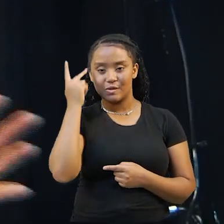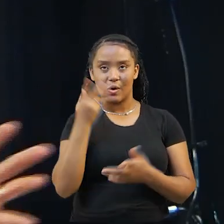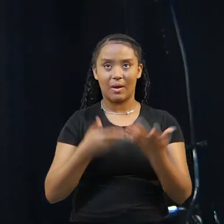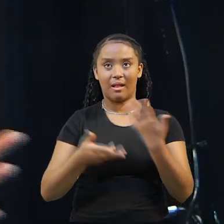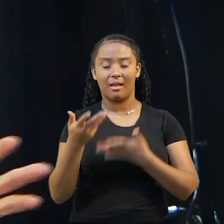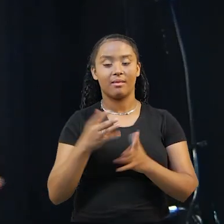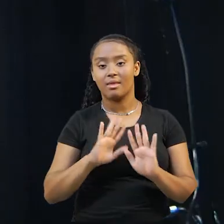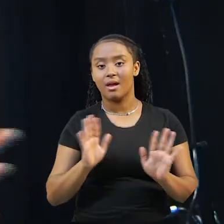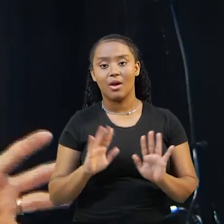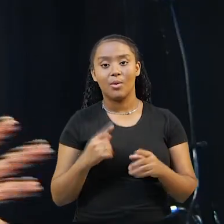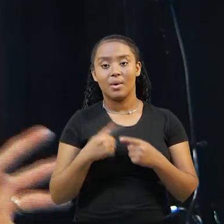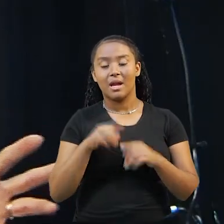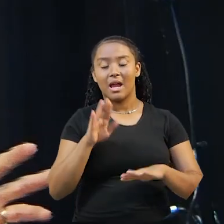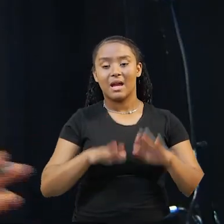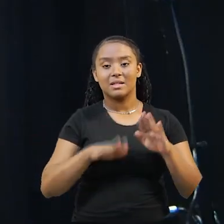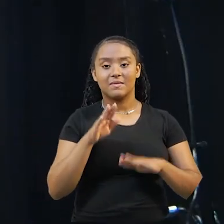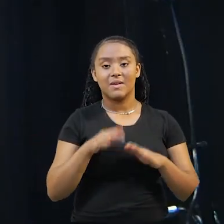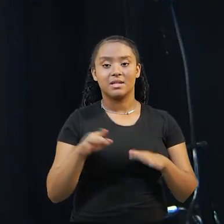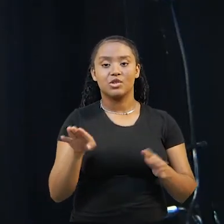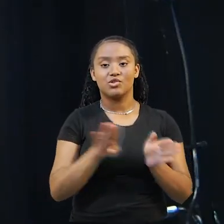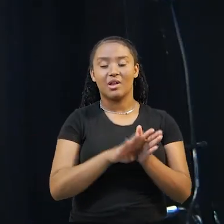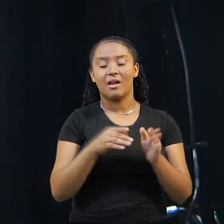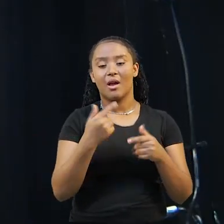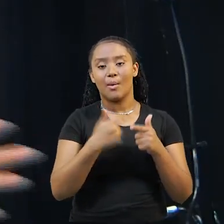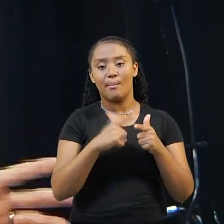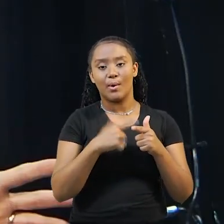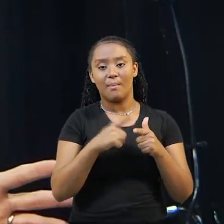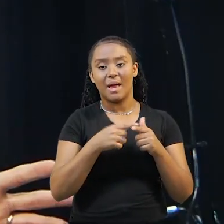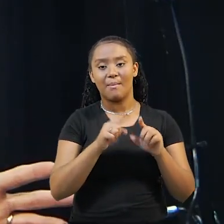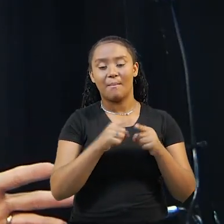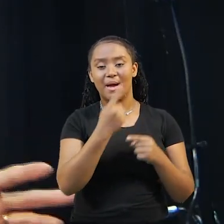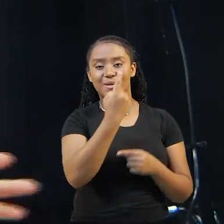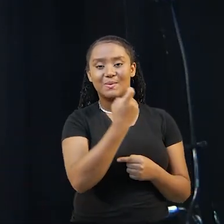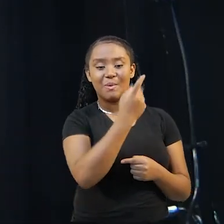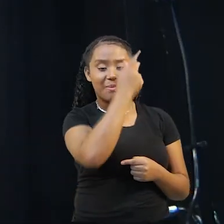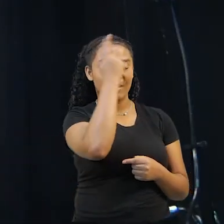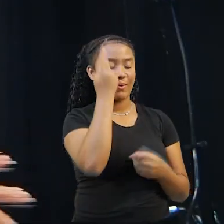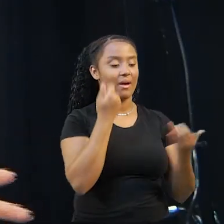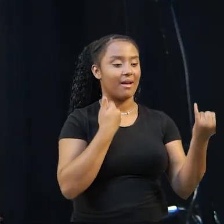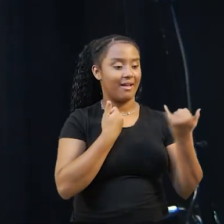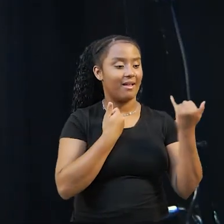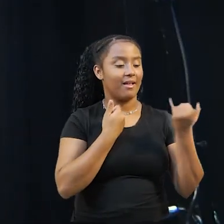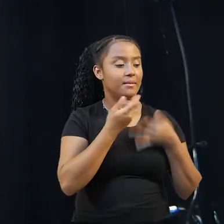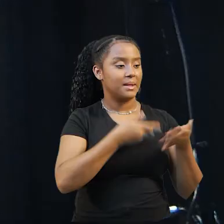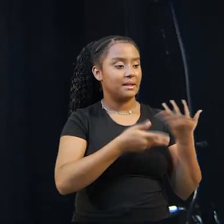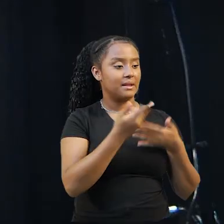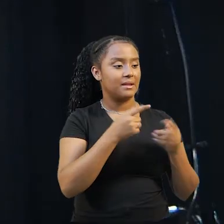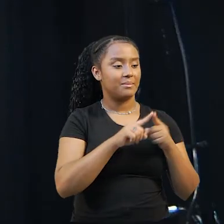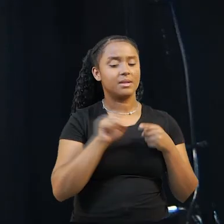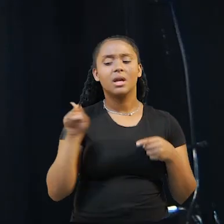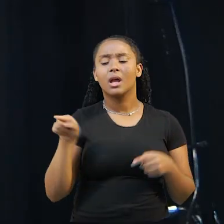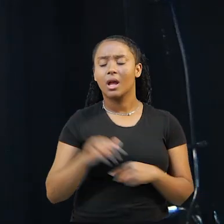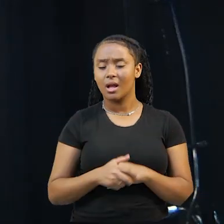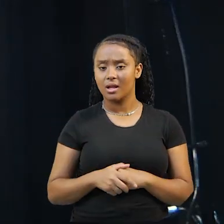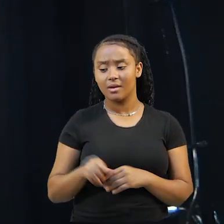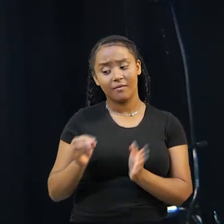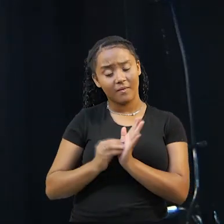muitas vezes acontece isso, chegam problemas e aí você tem um lado da história e você precisa ouvir o outro também para tomar a melhor